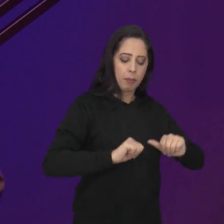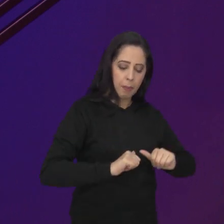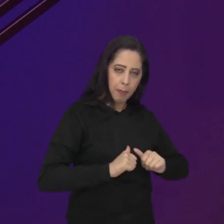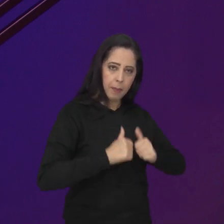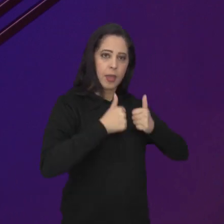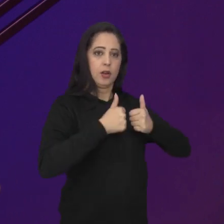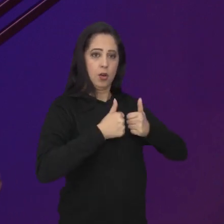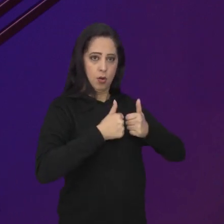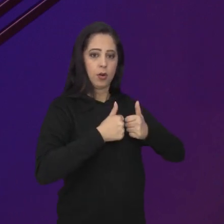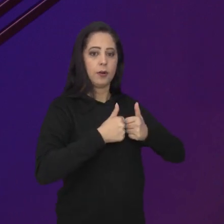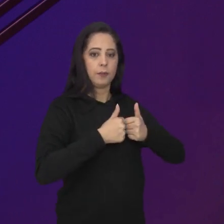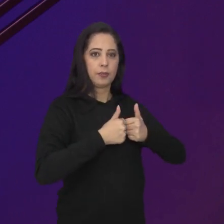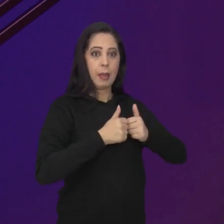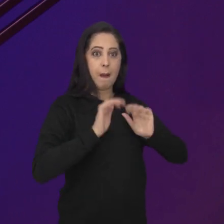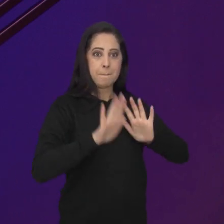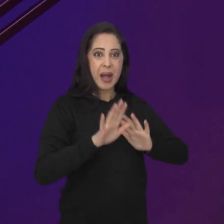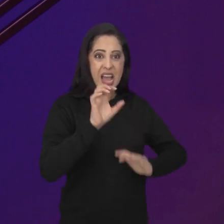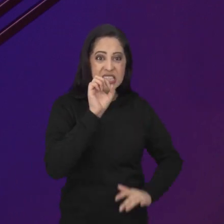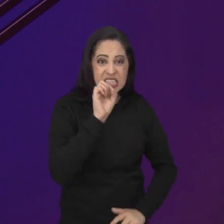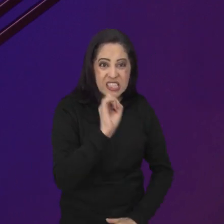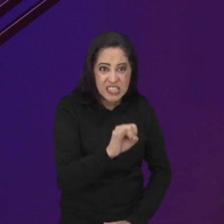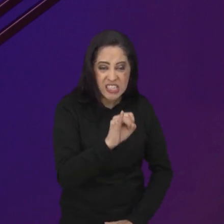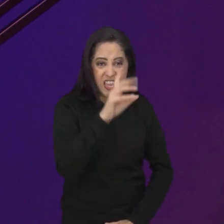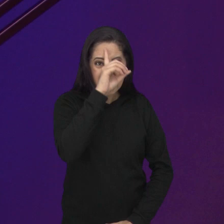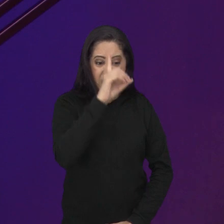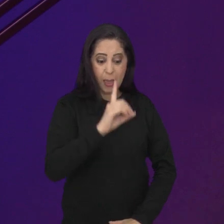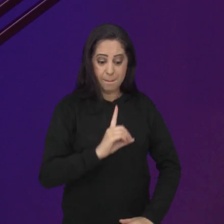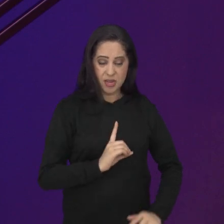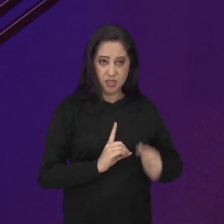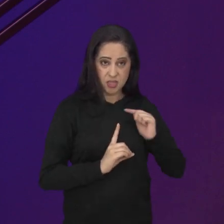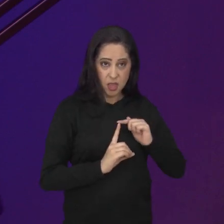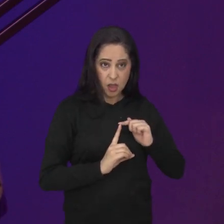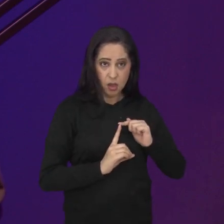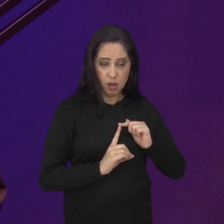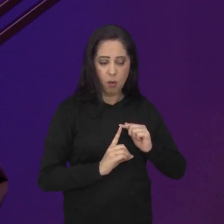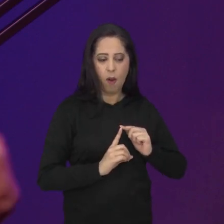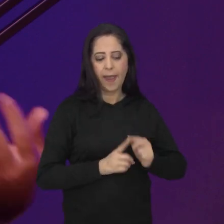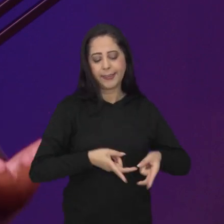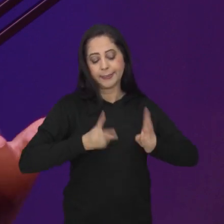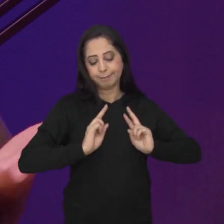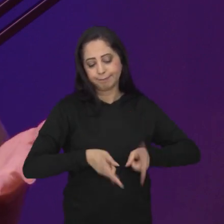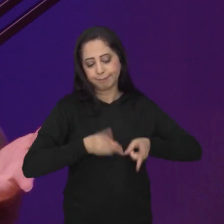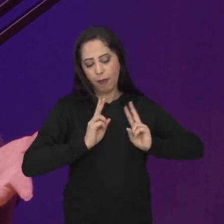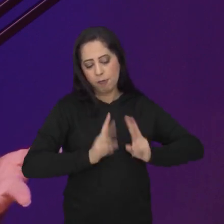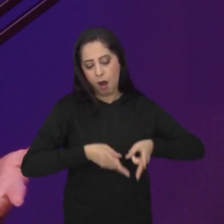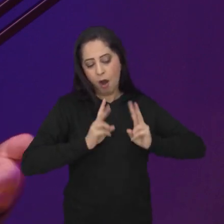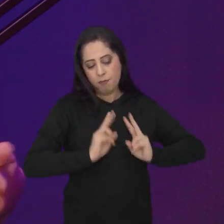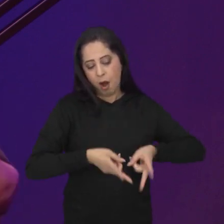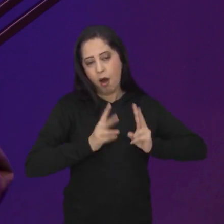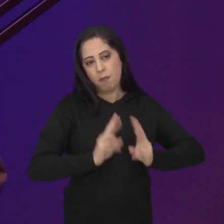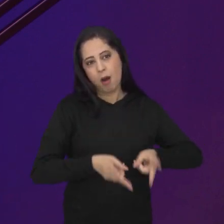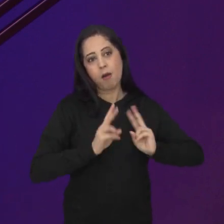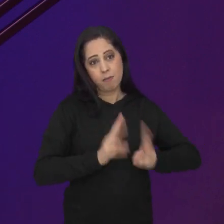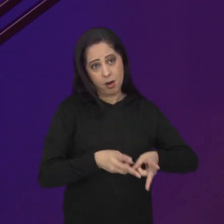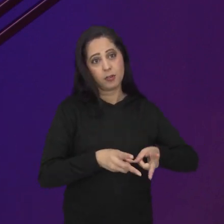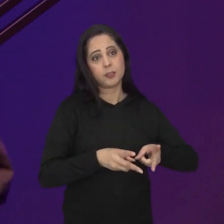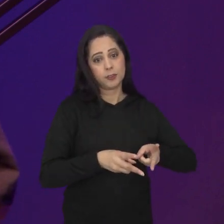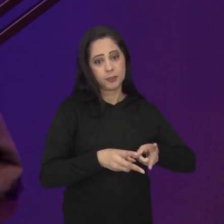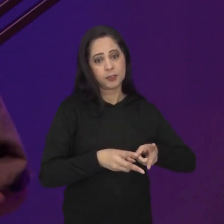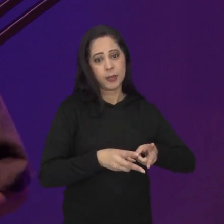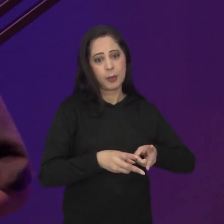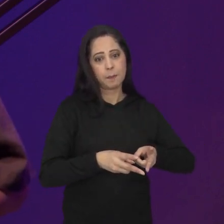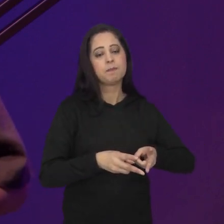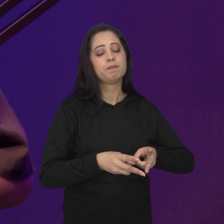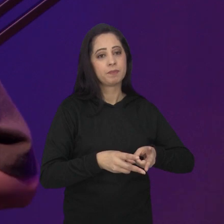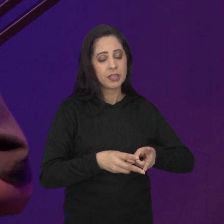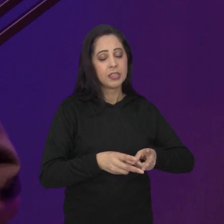você vai melhorando, né? Para ser depressão, você precisa ter várias questões, precisa, né, ir até um profissional para que esse diagnóstico seja feito